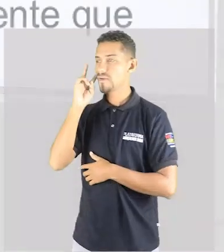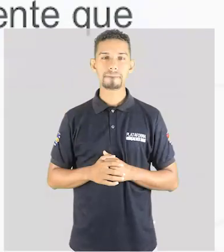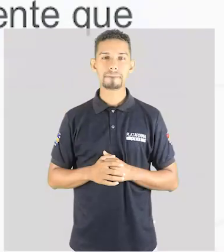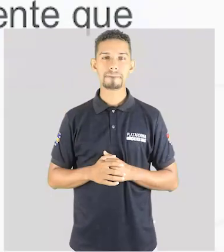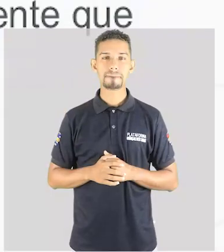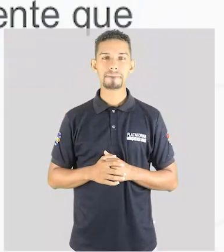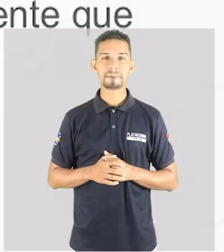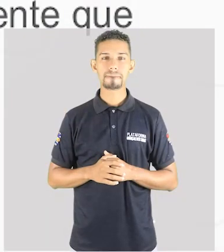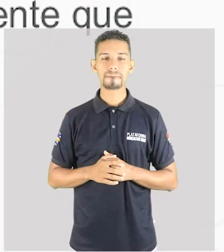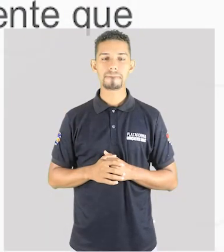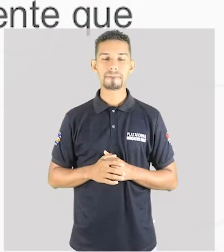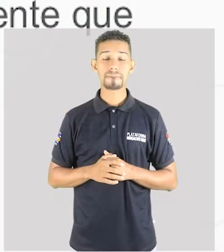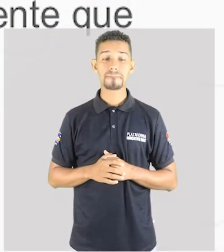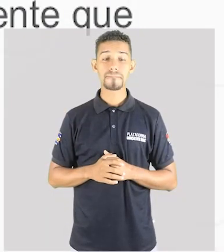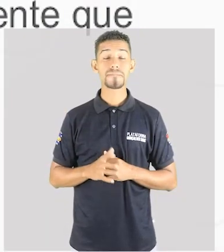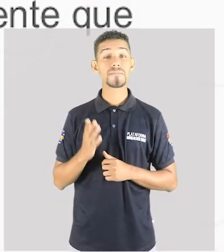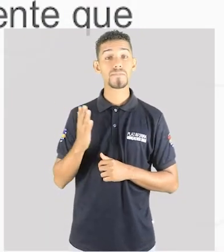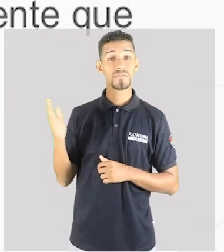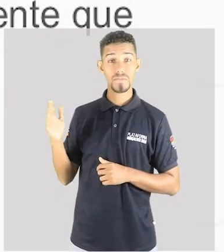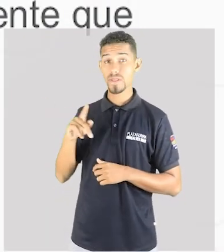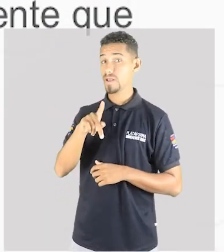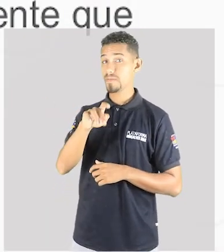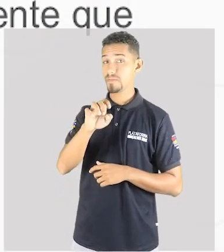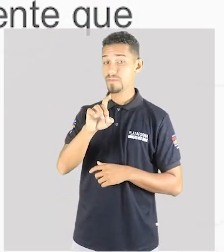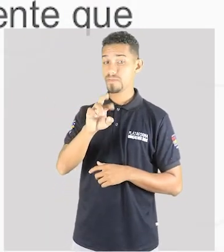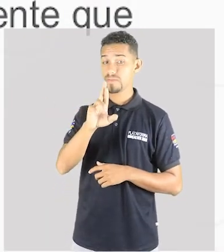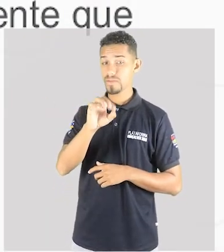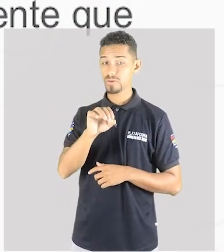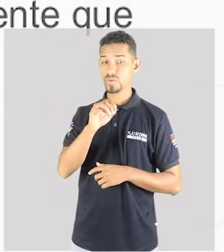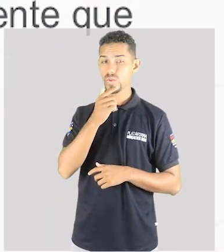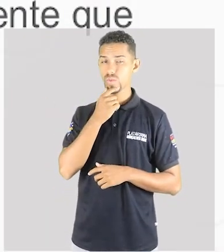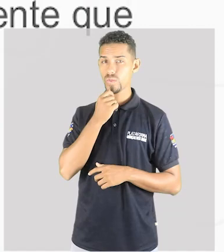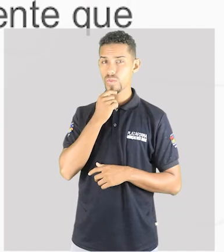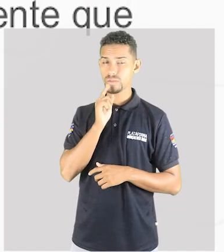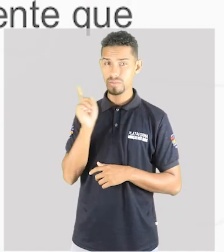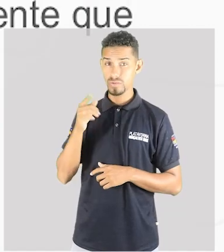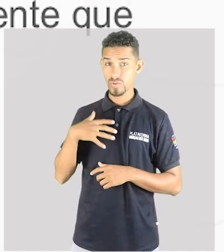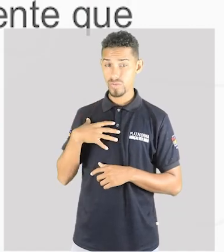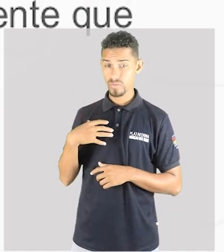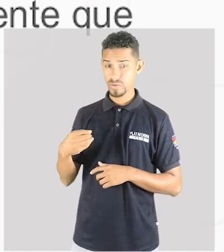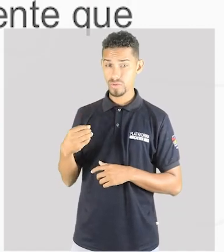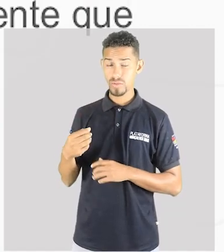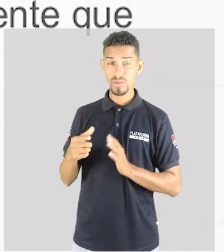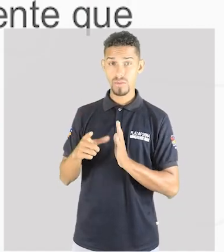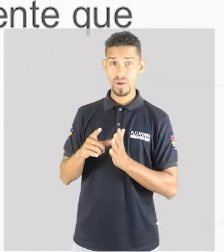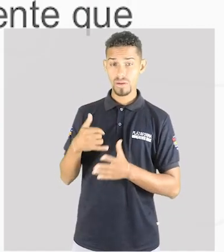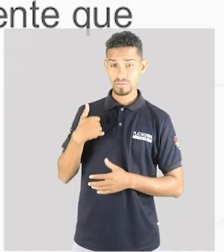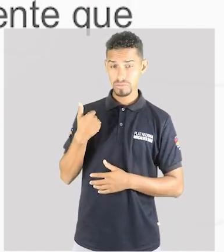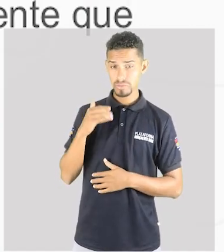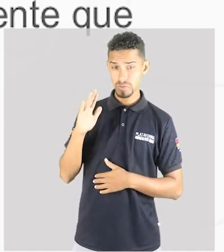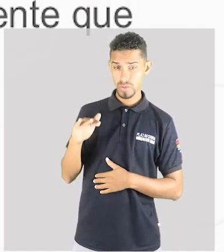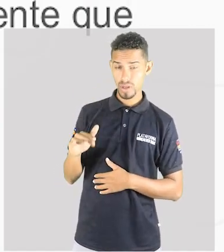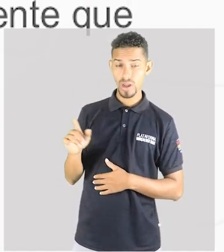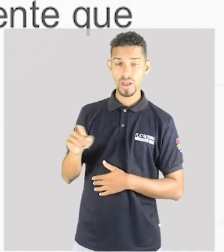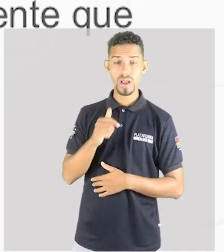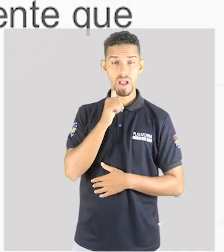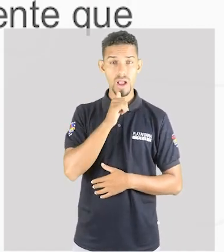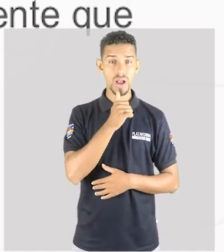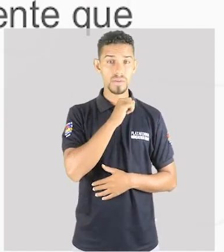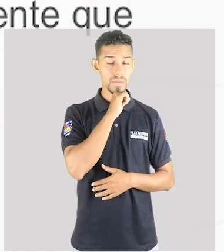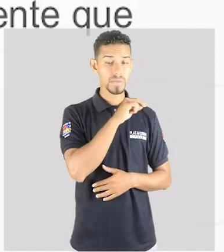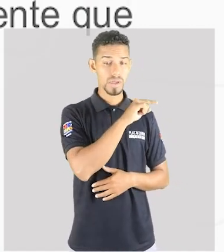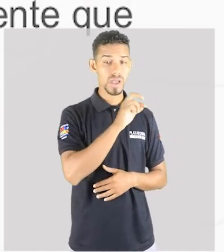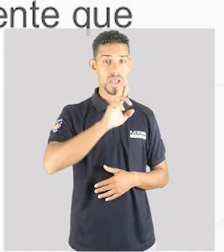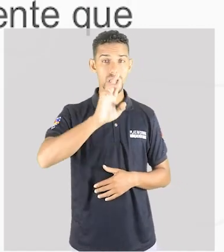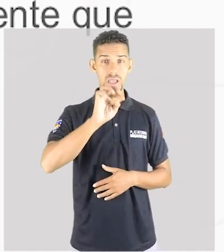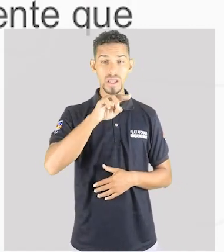só. Pedro é o filho mais novo de Renata. O garoto reclama há alguns dias de que não